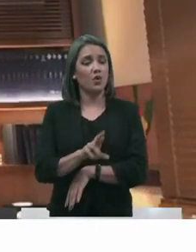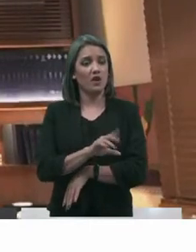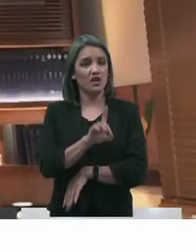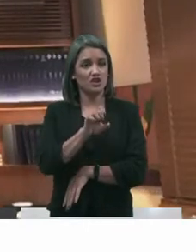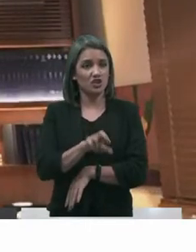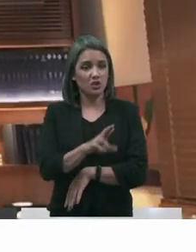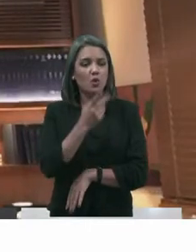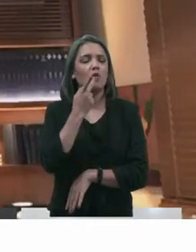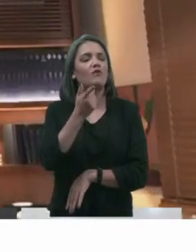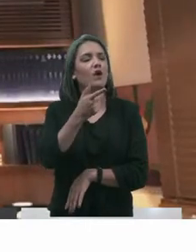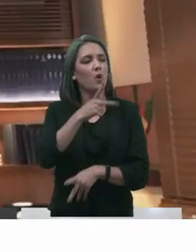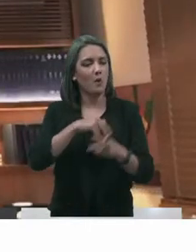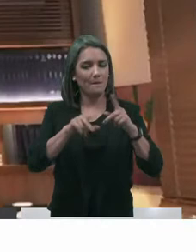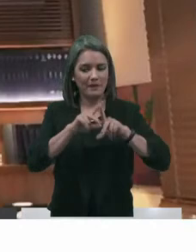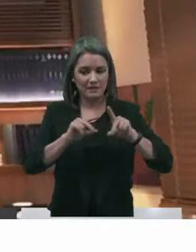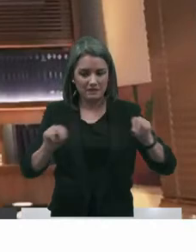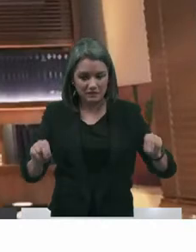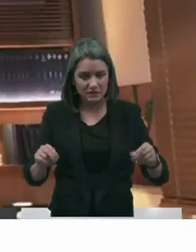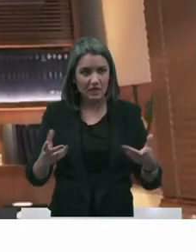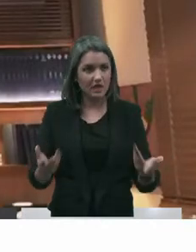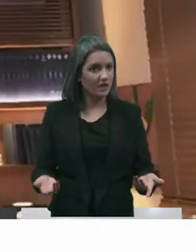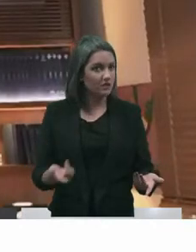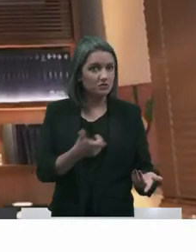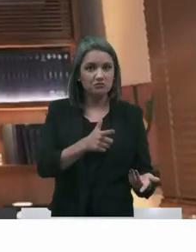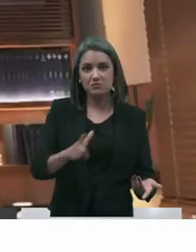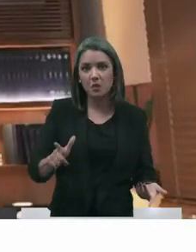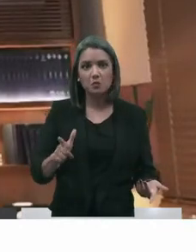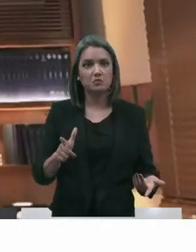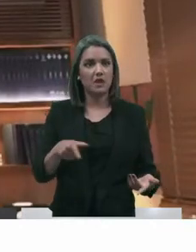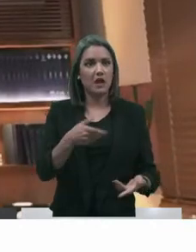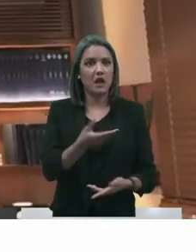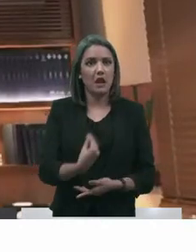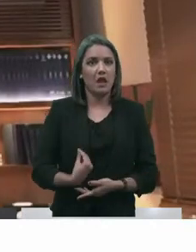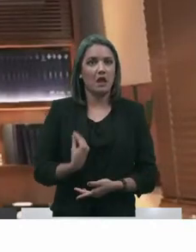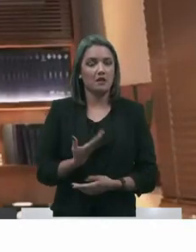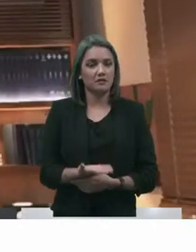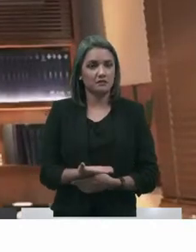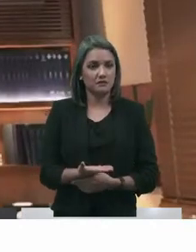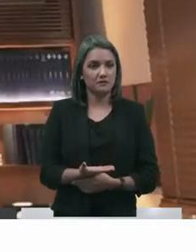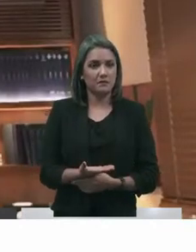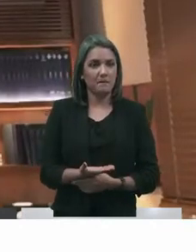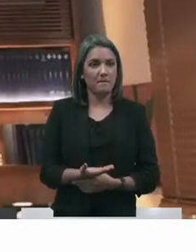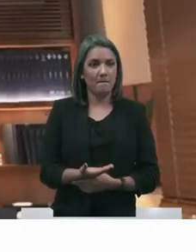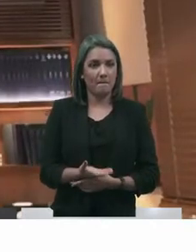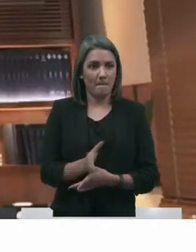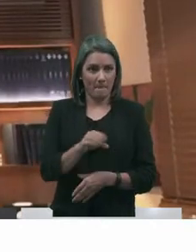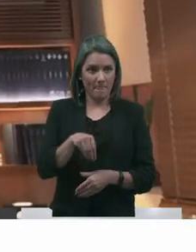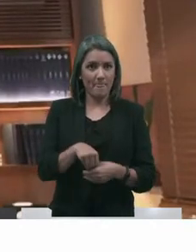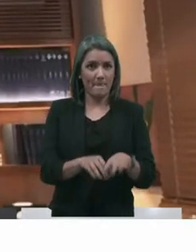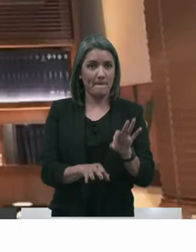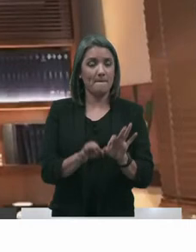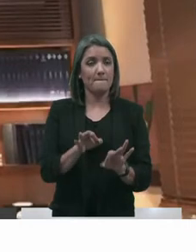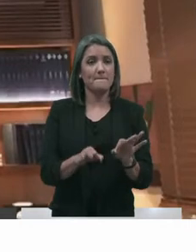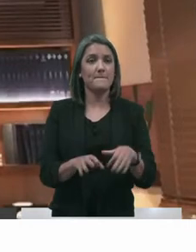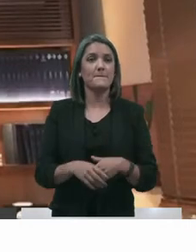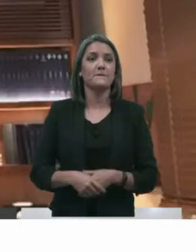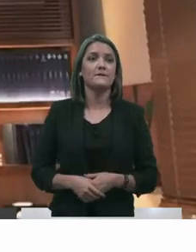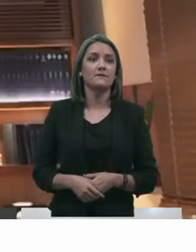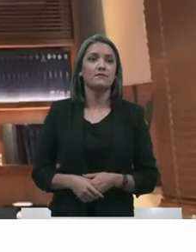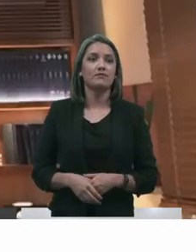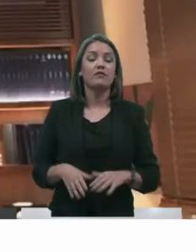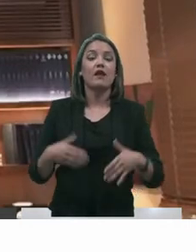seu presente para aquele foro não se encontrava mais nas dependências da corte, e aí